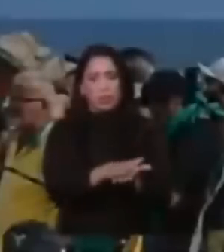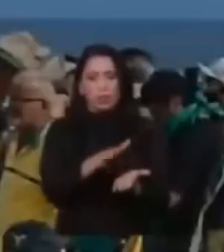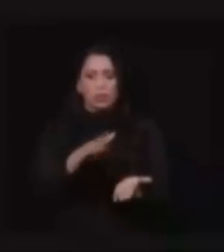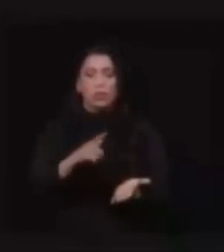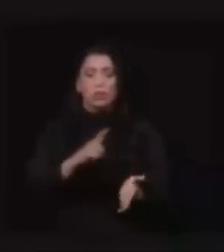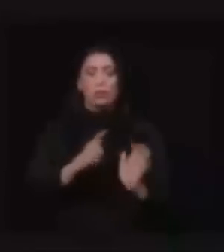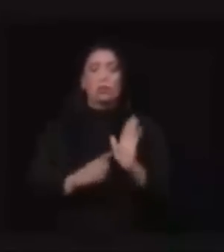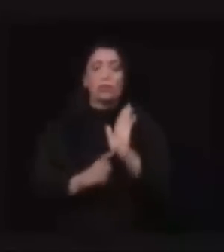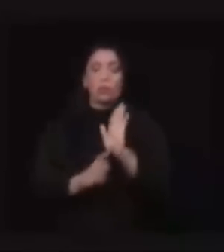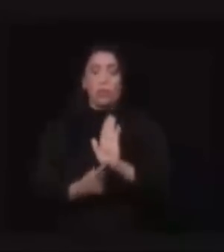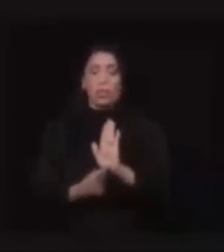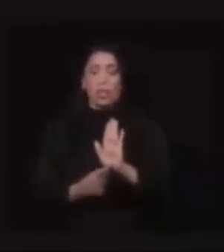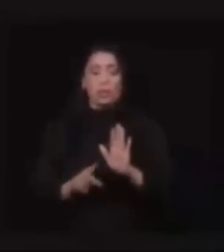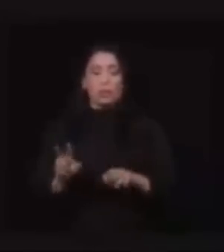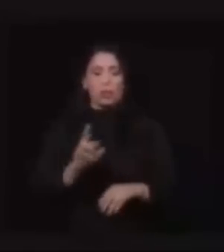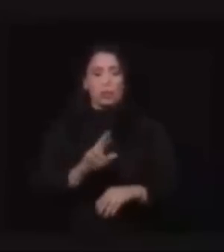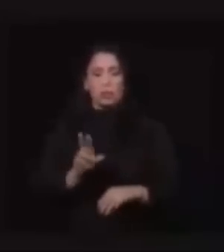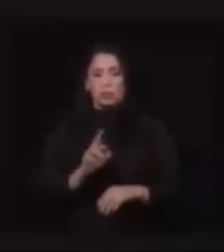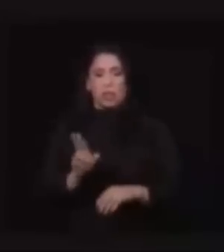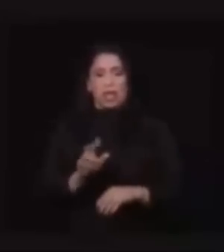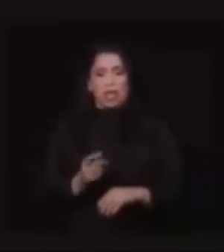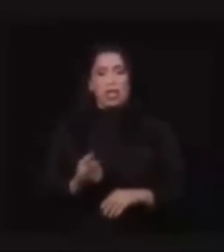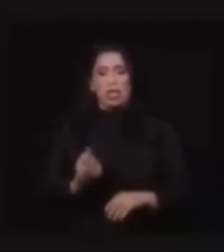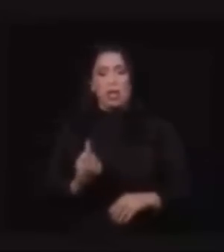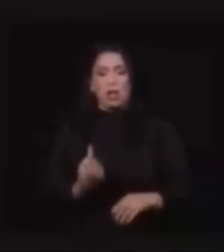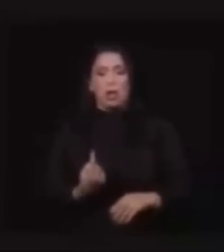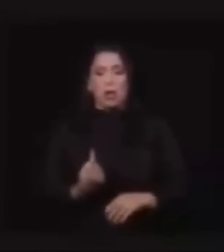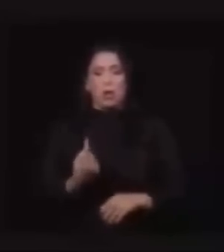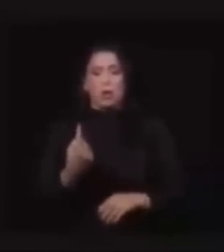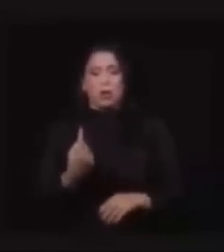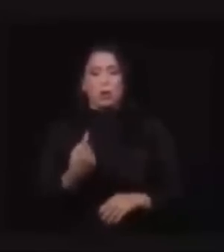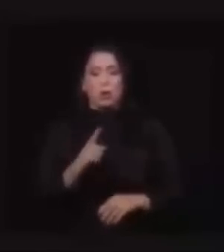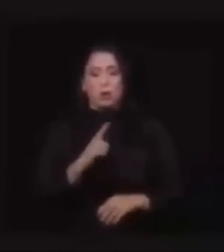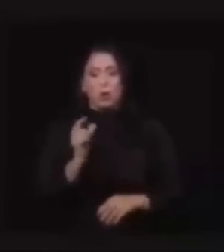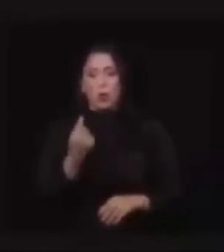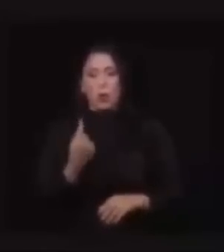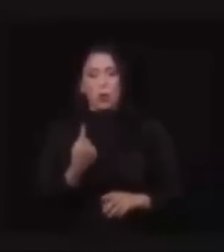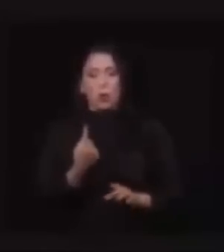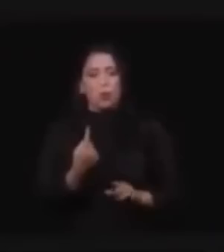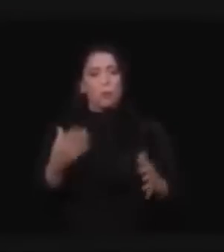demonstrado que não há nenhum Como disse antes é domingo